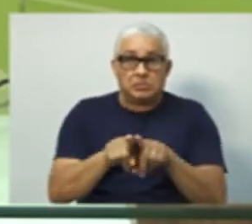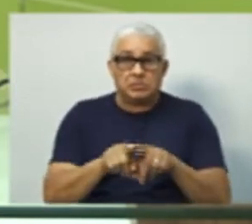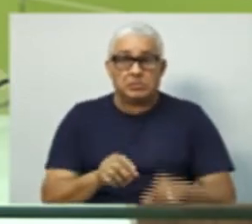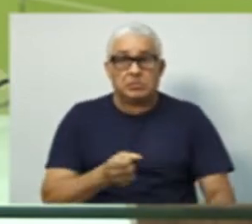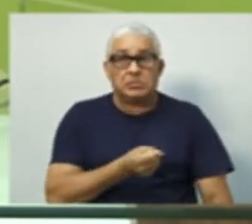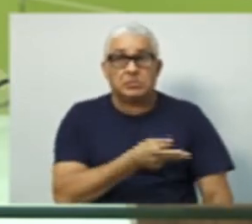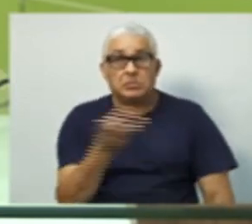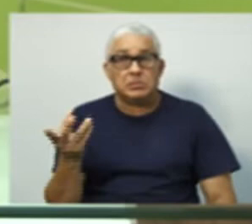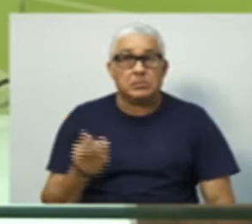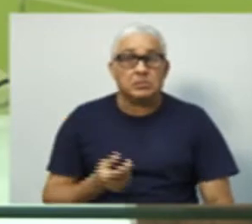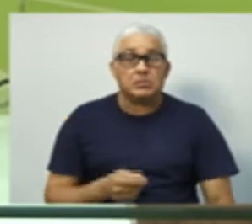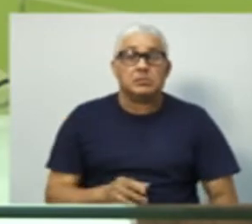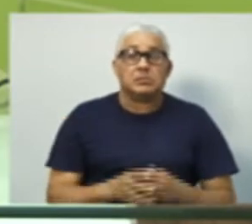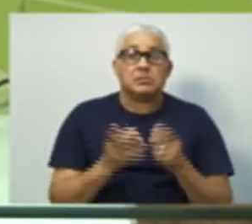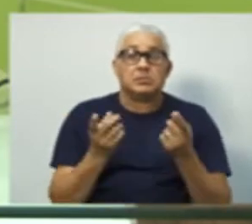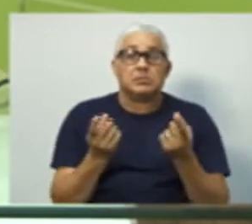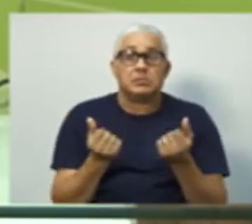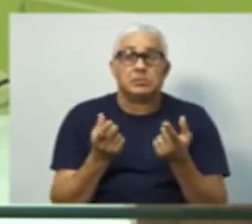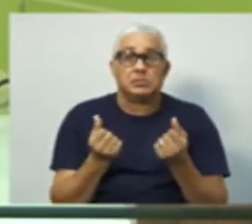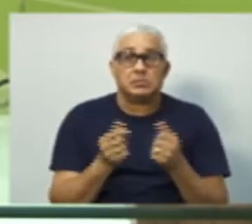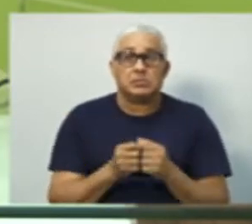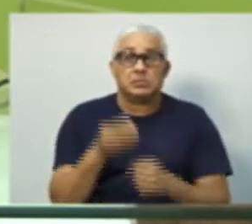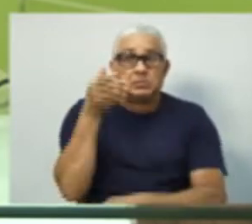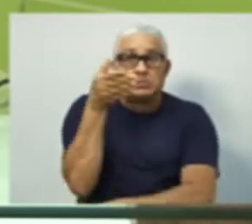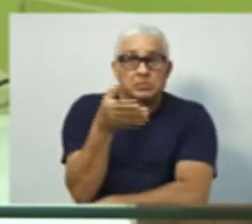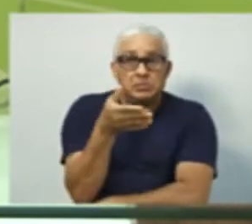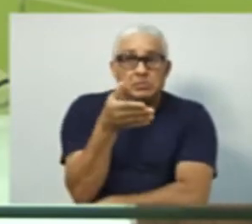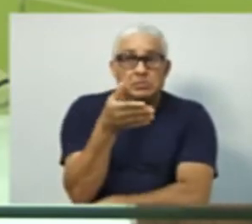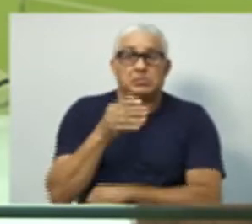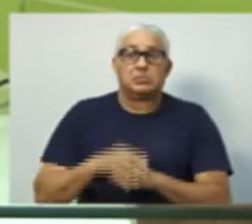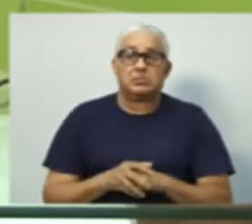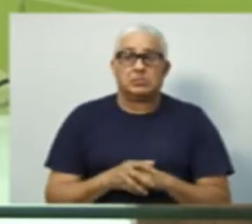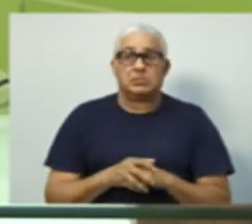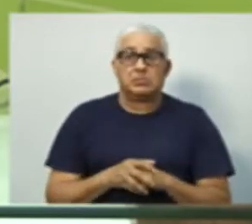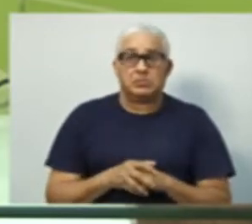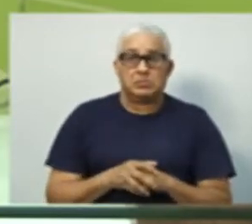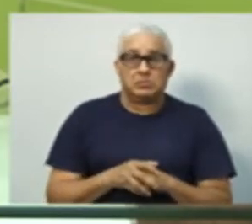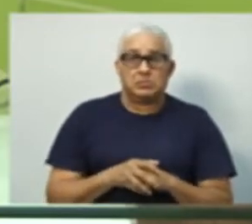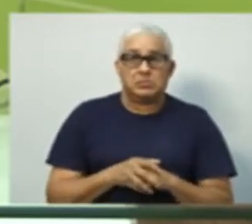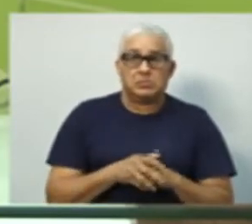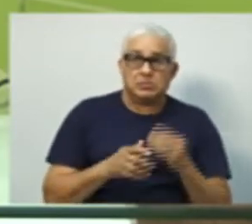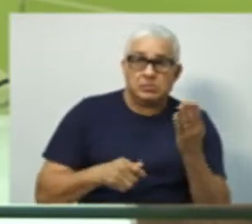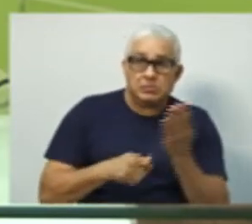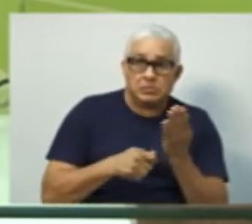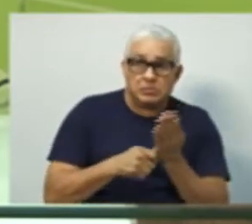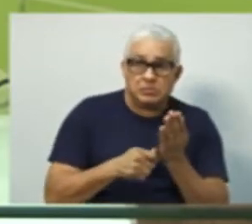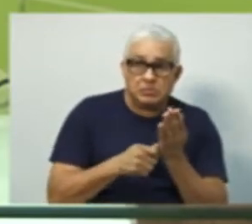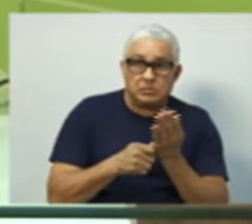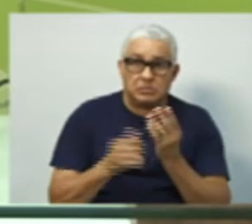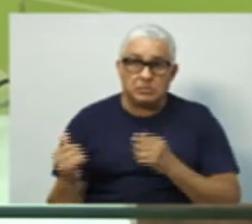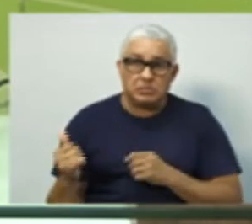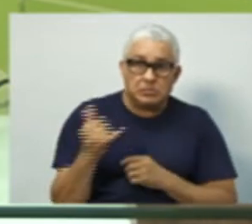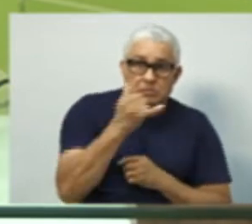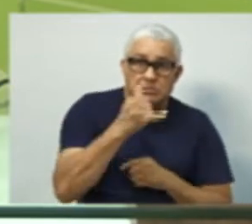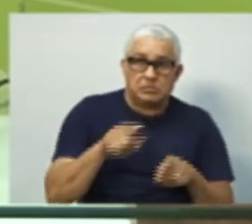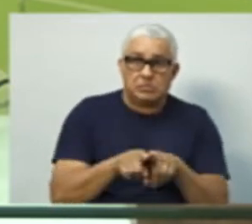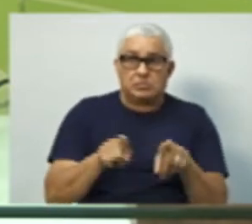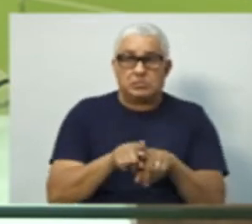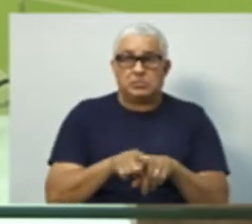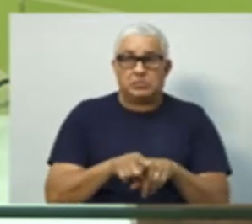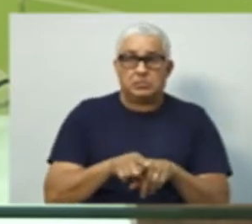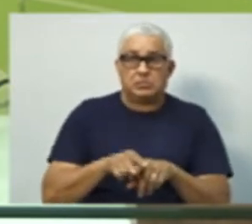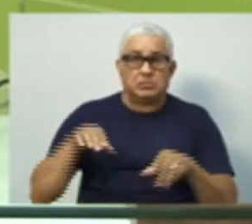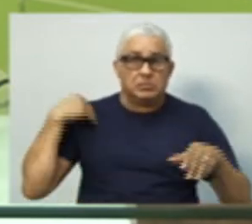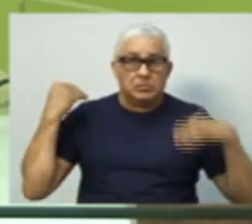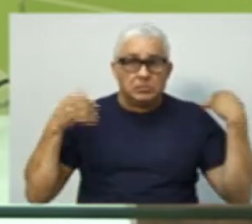móvel simples com 3 períodos, né? Então, vamos ver os períodos que eles pedem.